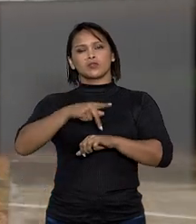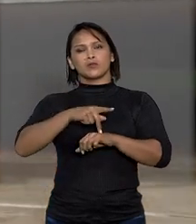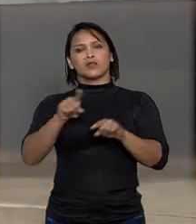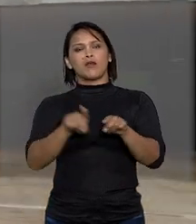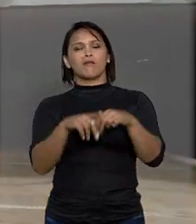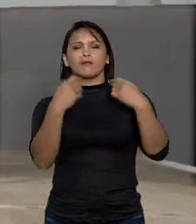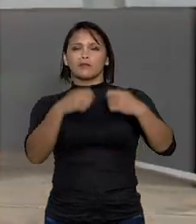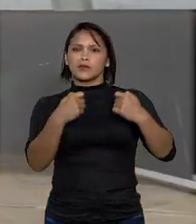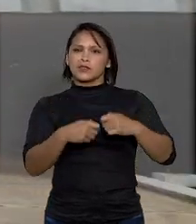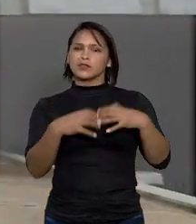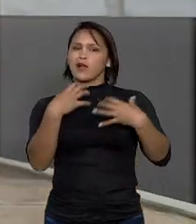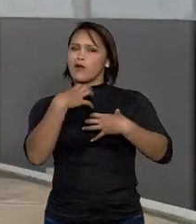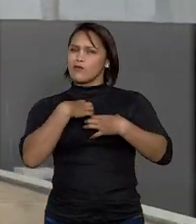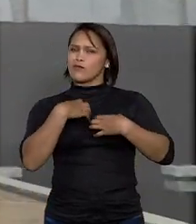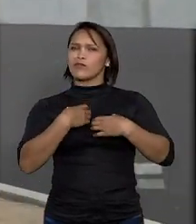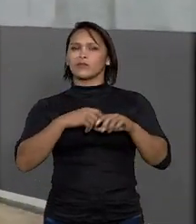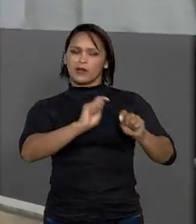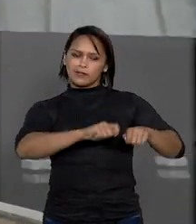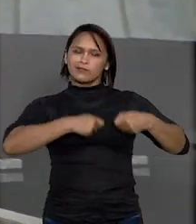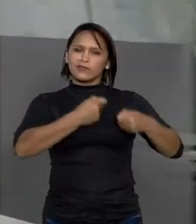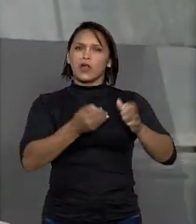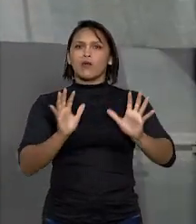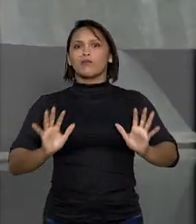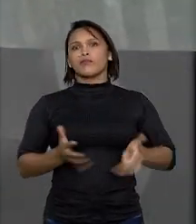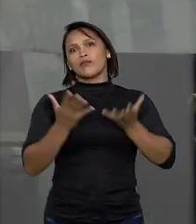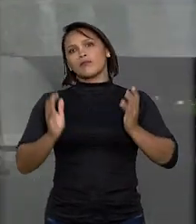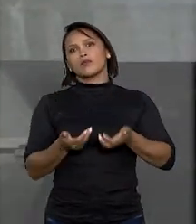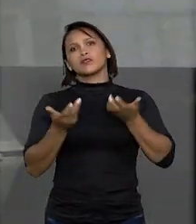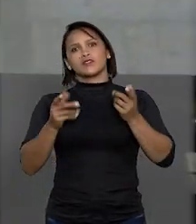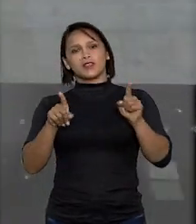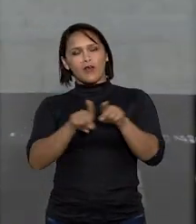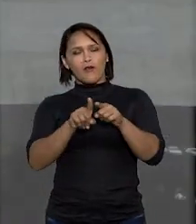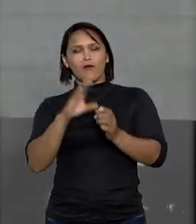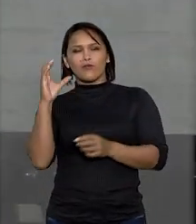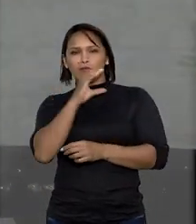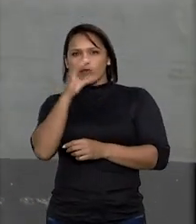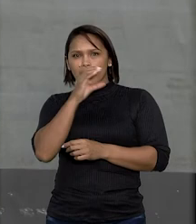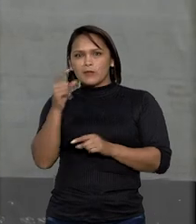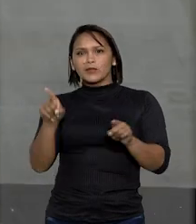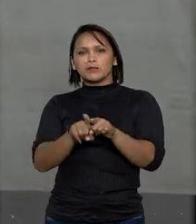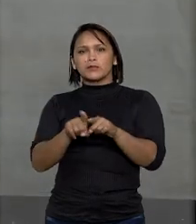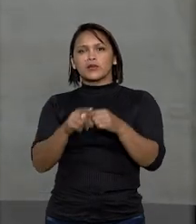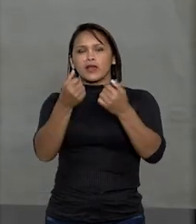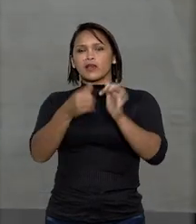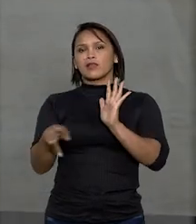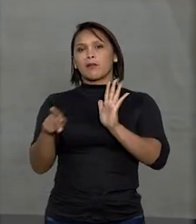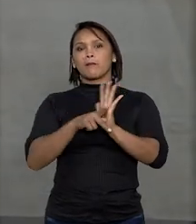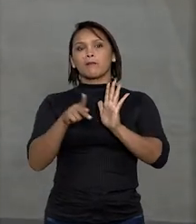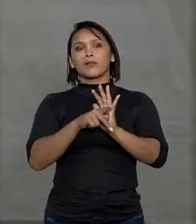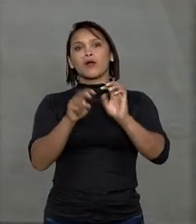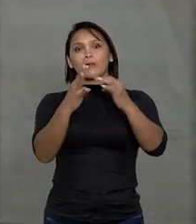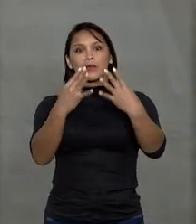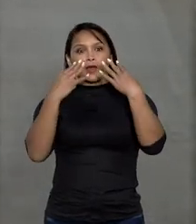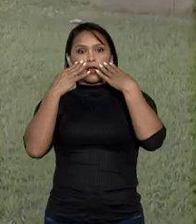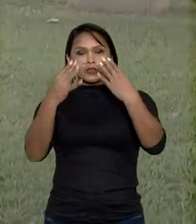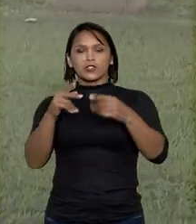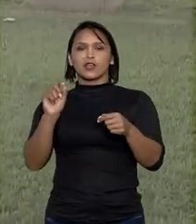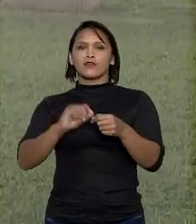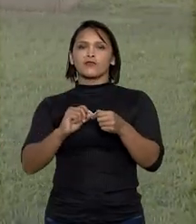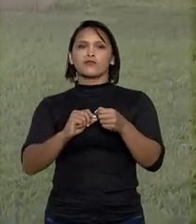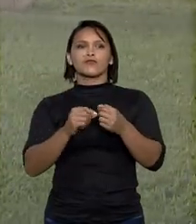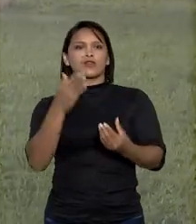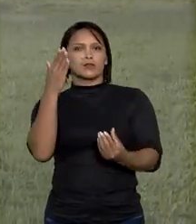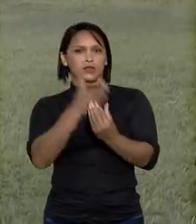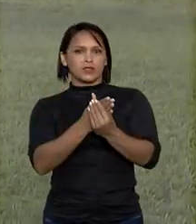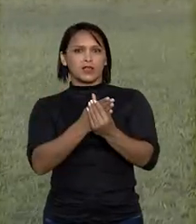461 que o inconformismo da Defesa tenha sido manifestado tempestivamente ou seja na própria audiência em que realizado o